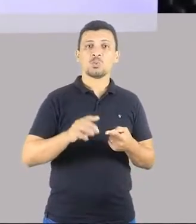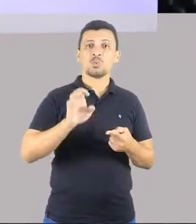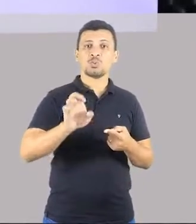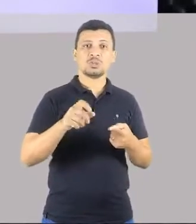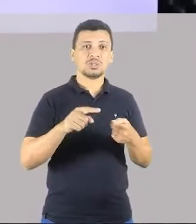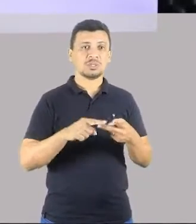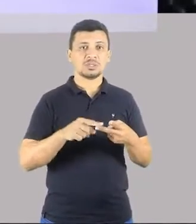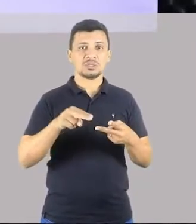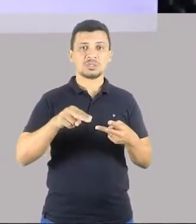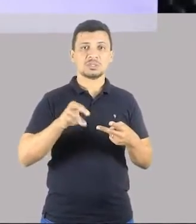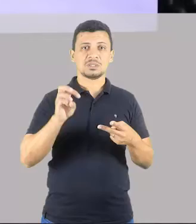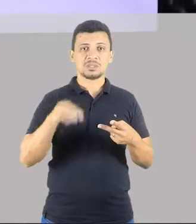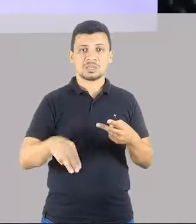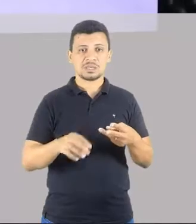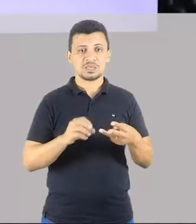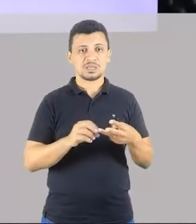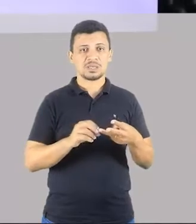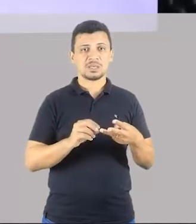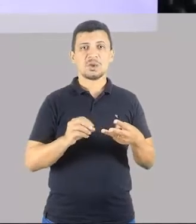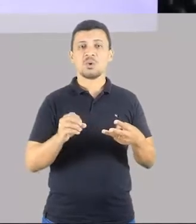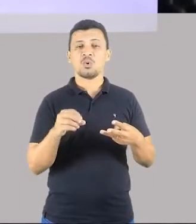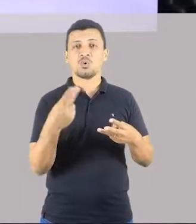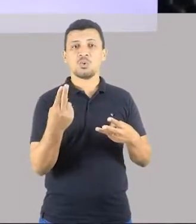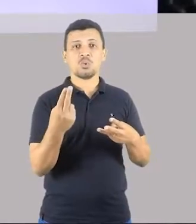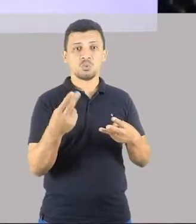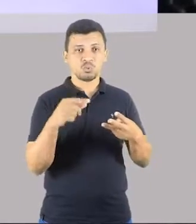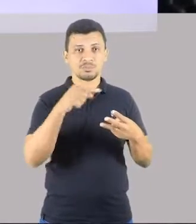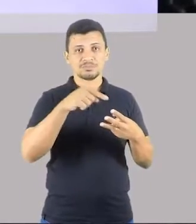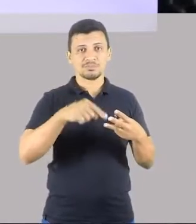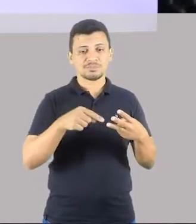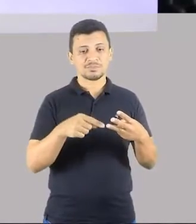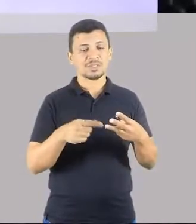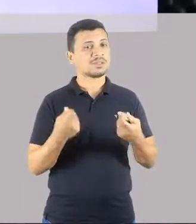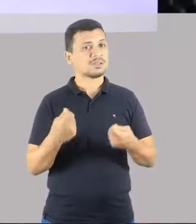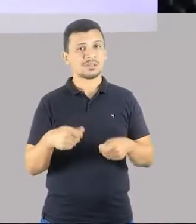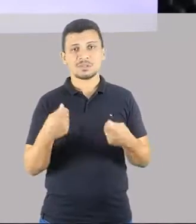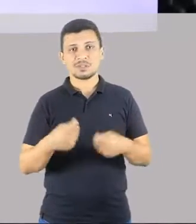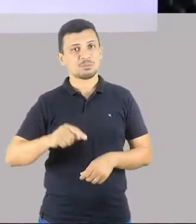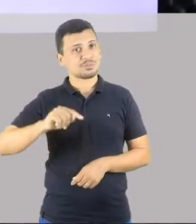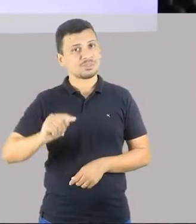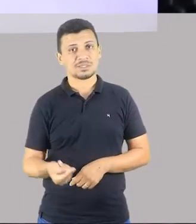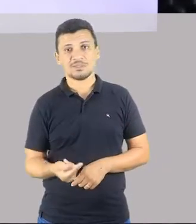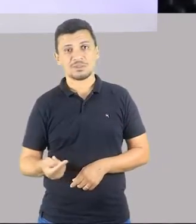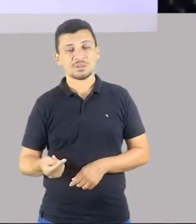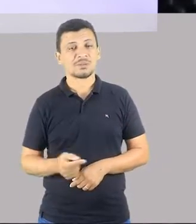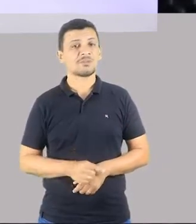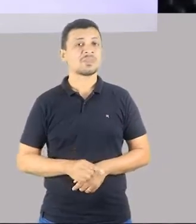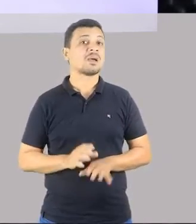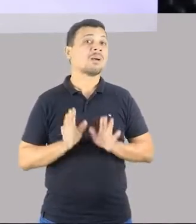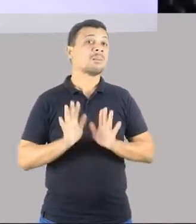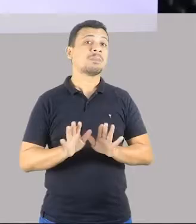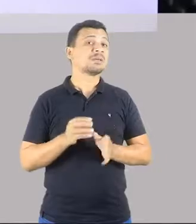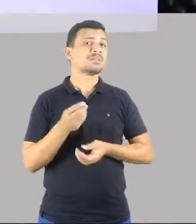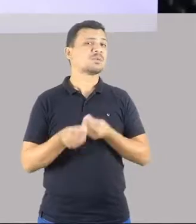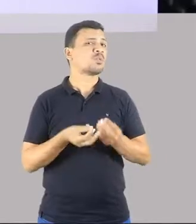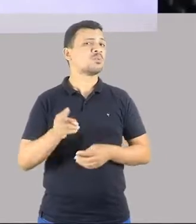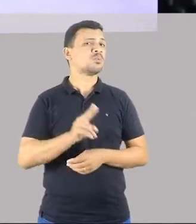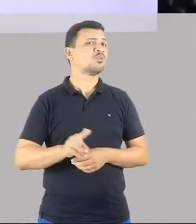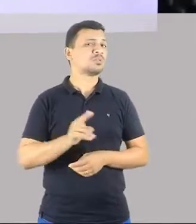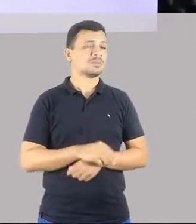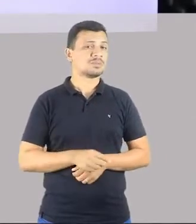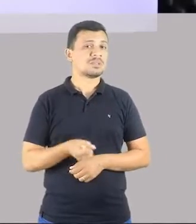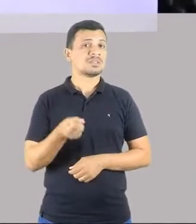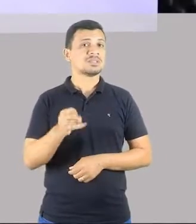eles dispensam vírgula. I, nem e ou, eles dispensam. Eles só virão pontuados com a vírgula quando